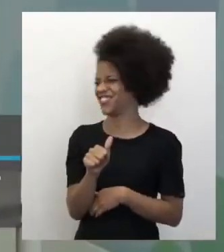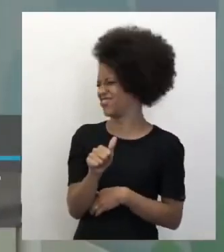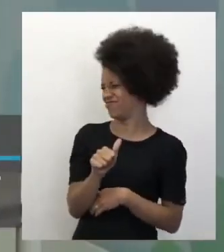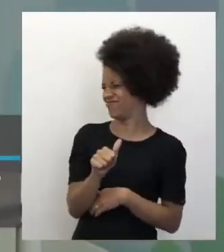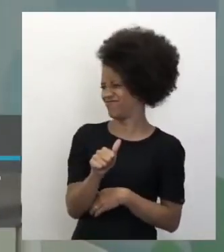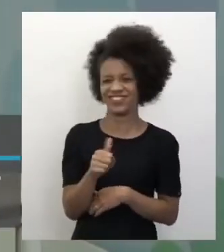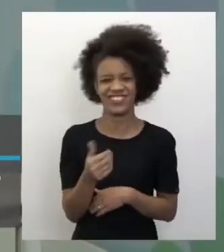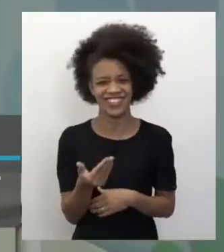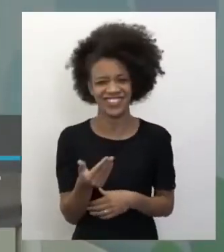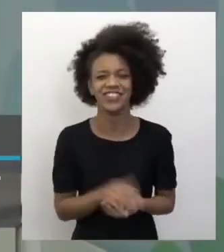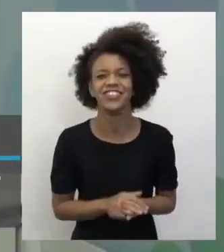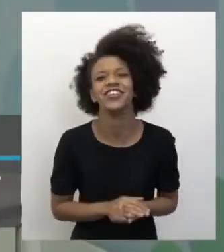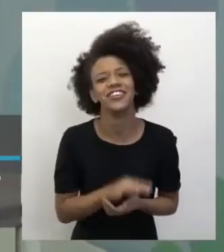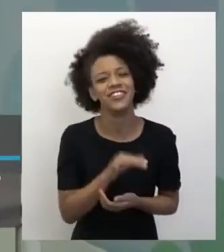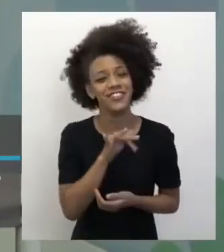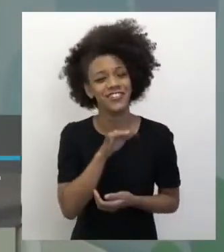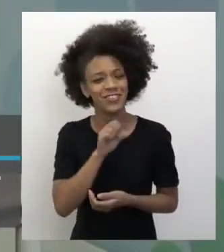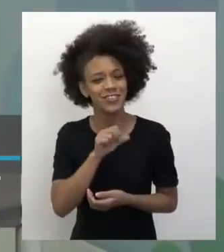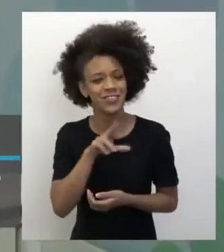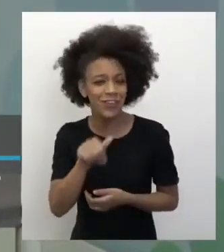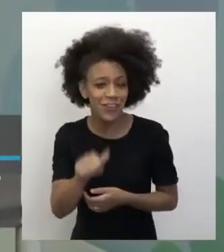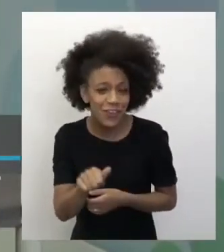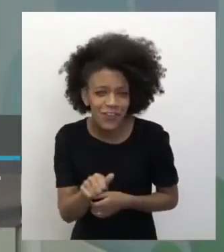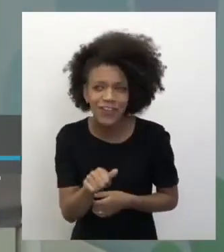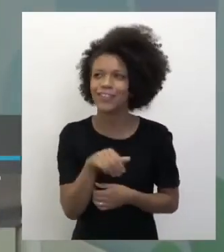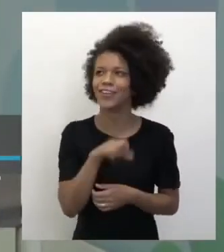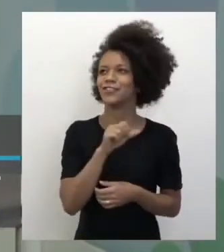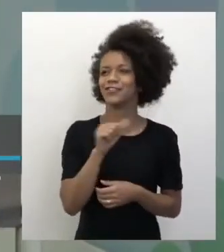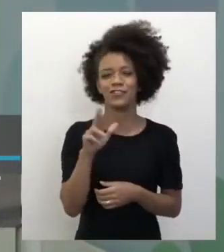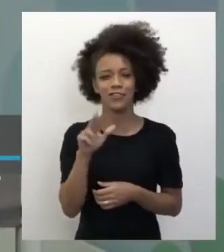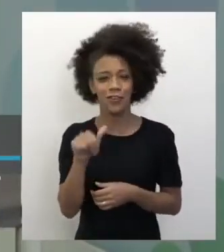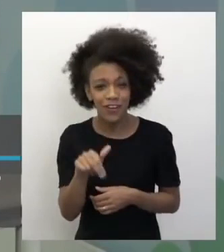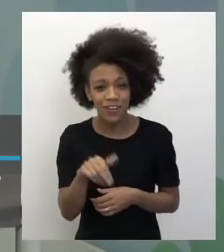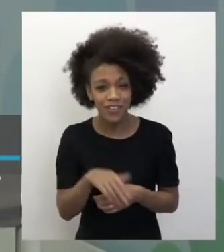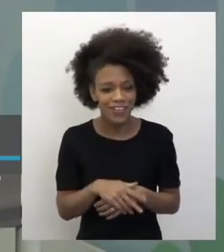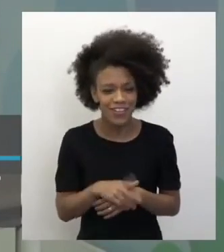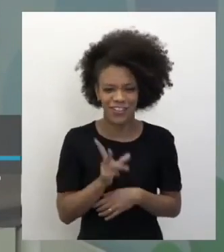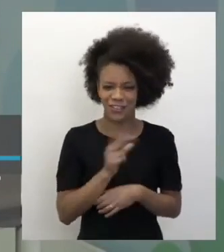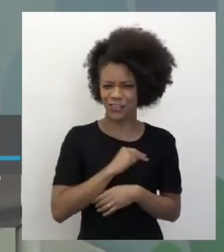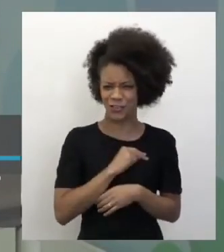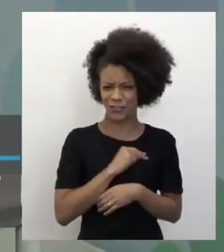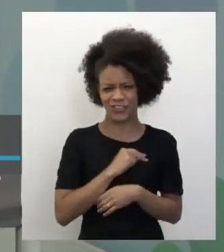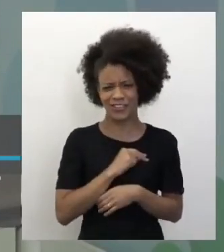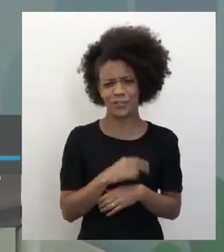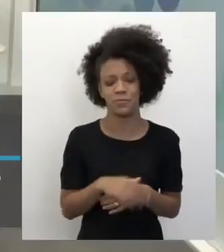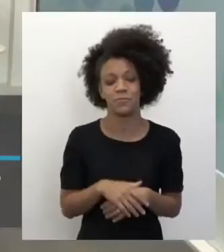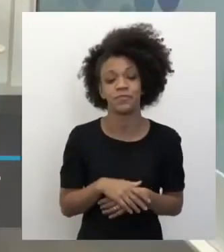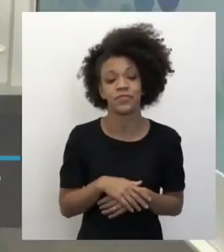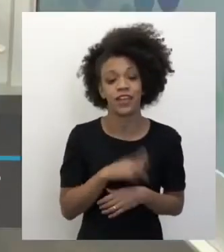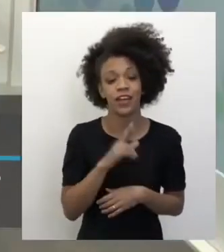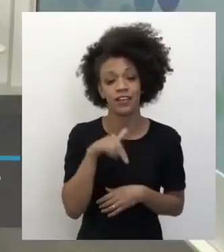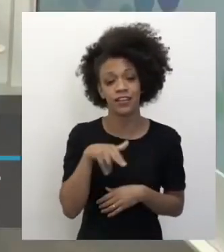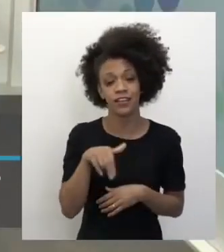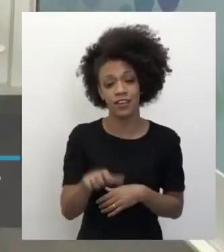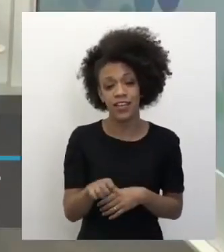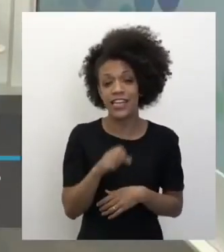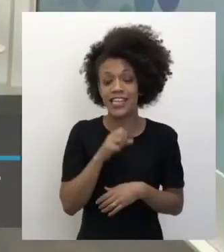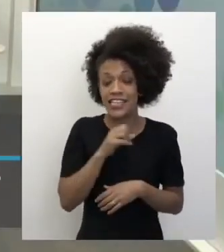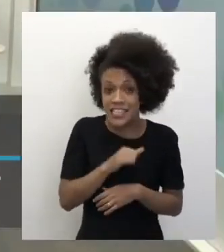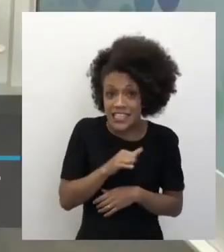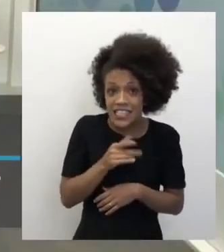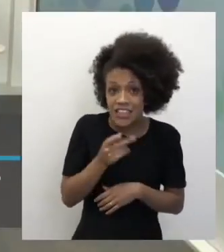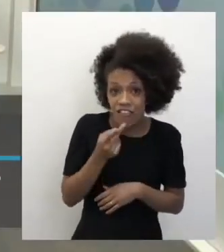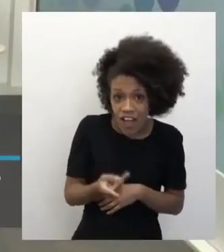Fissora. Fissora, Sora. Nossa, gente, tinsora. A Rayane falou, se chama de tia, os